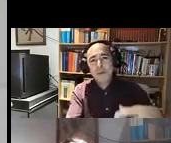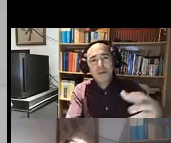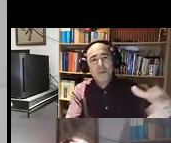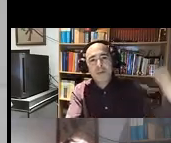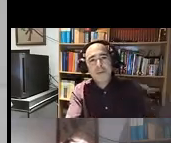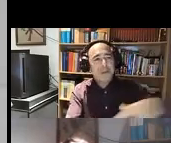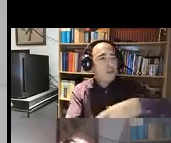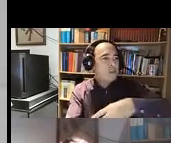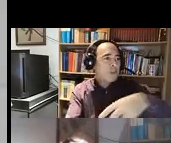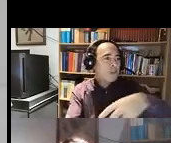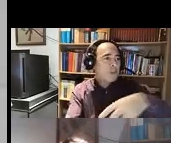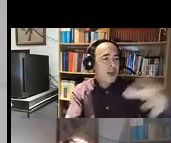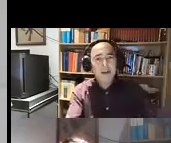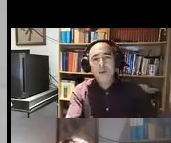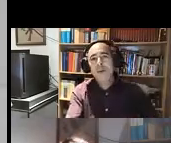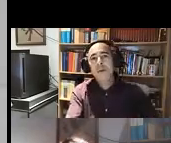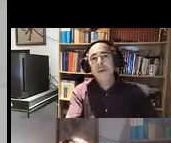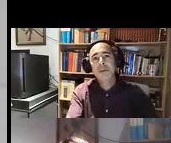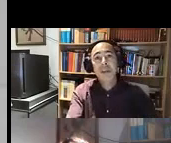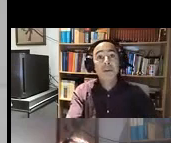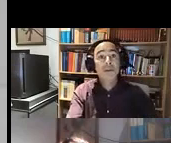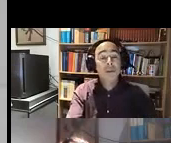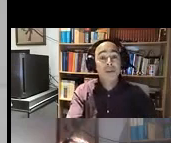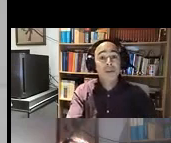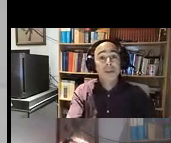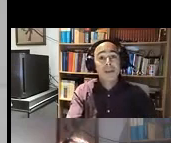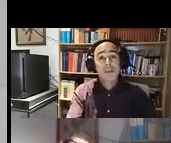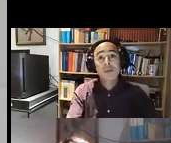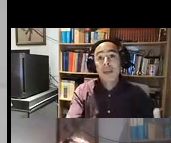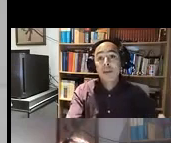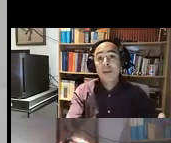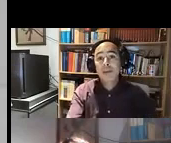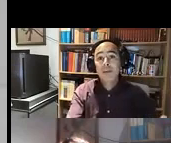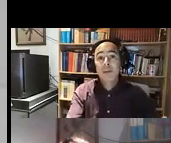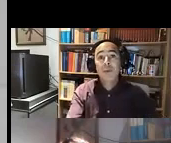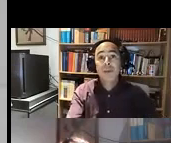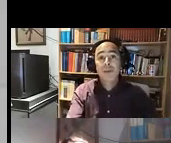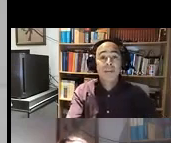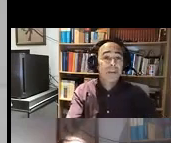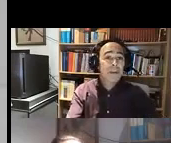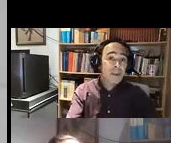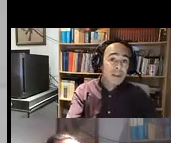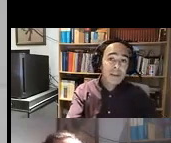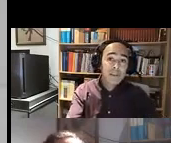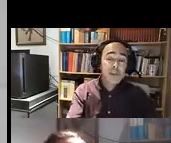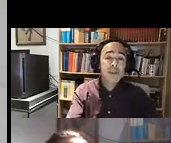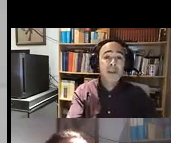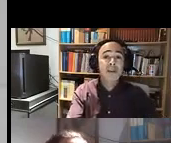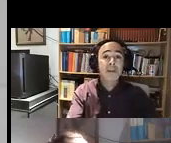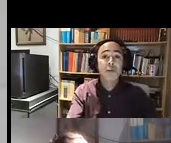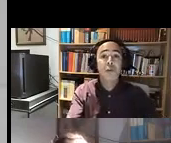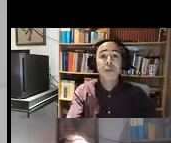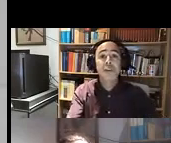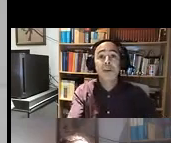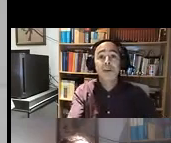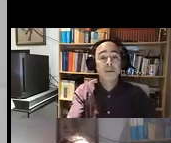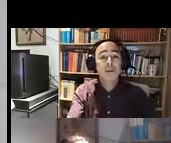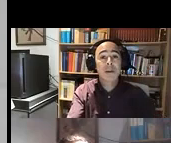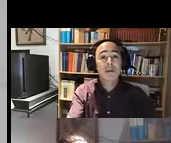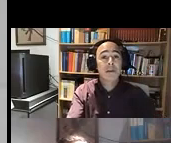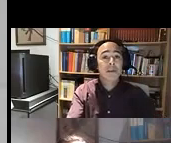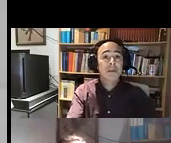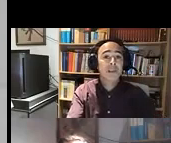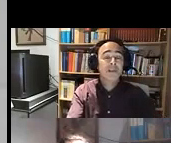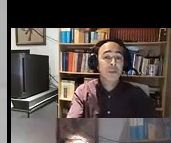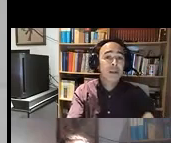livro uma máquina o arroz a coisa com quem no restaurante né Mas o que aconteceu depois disso nada simplesmente nada o dono desse